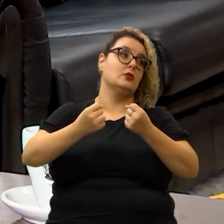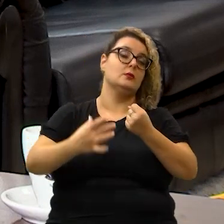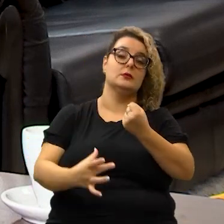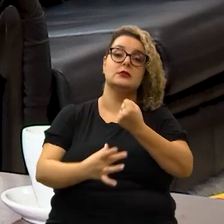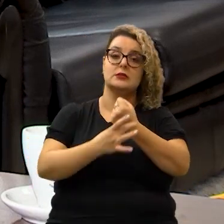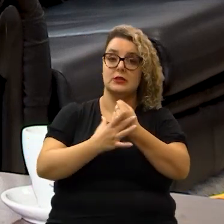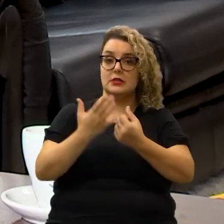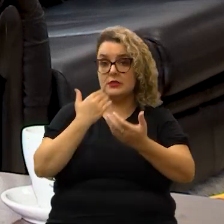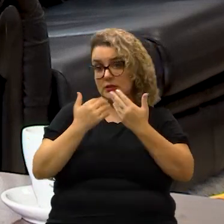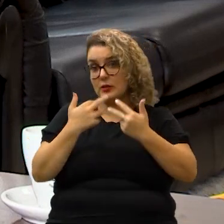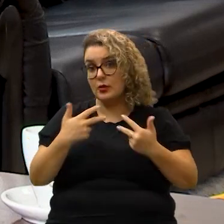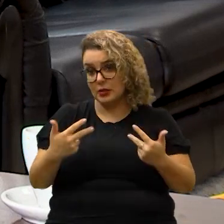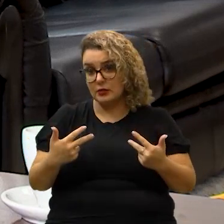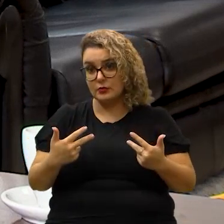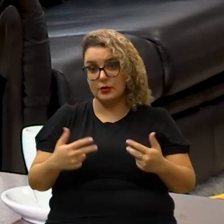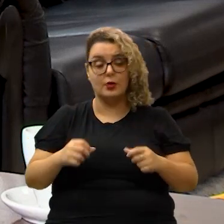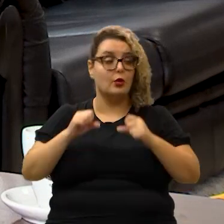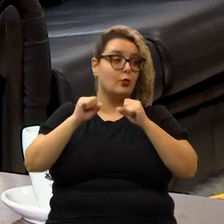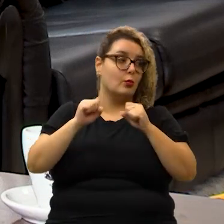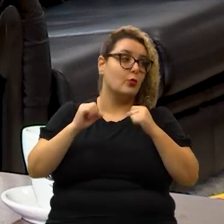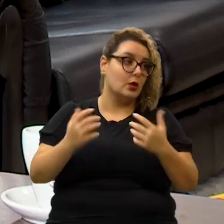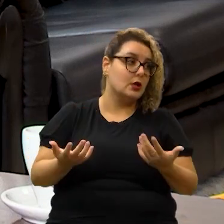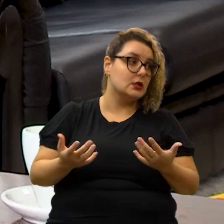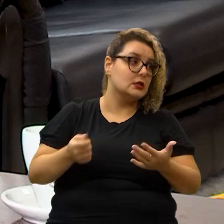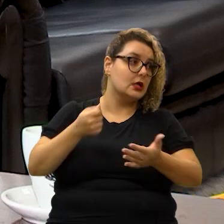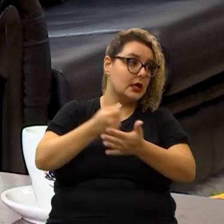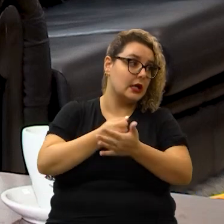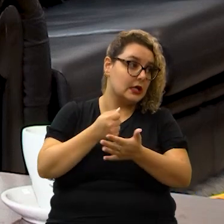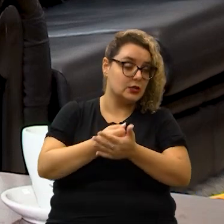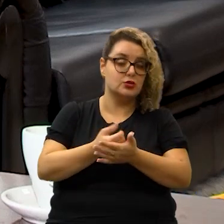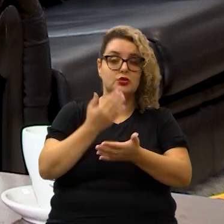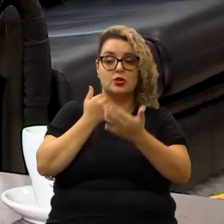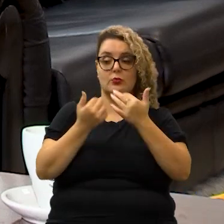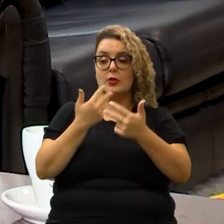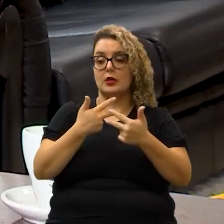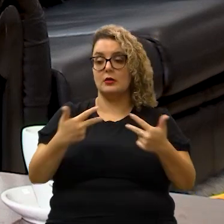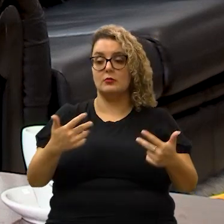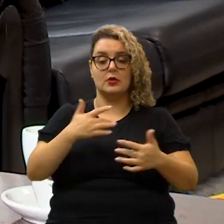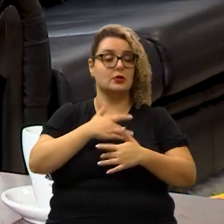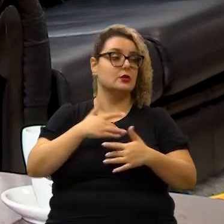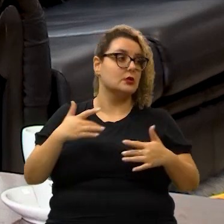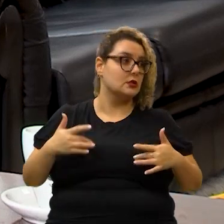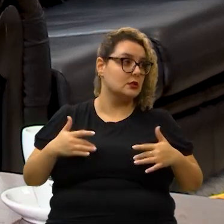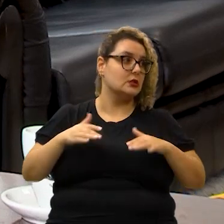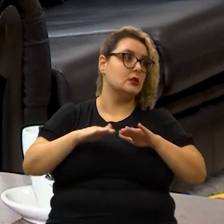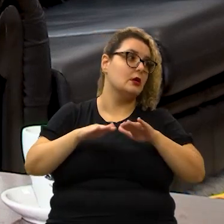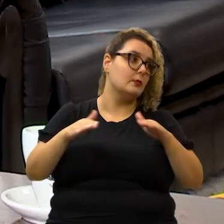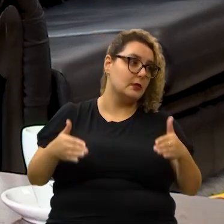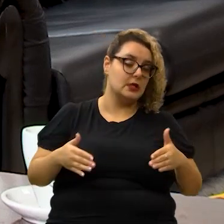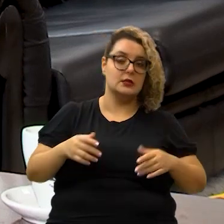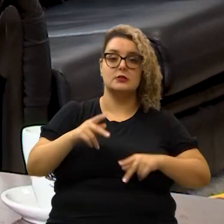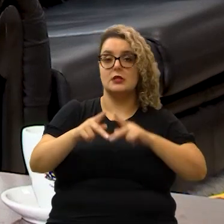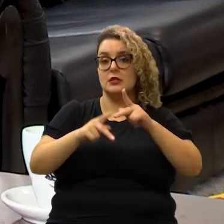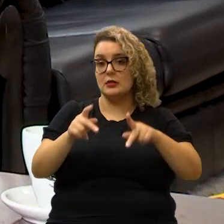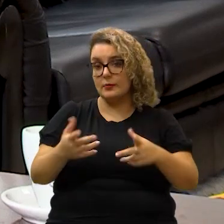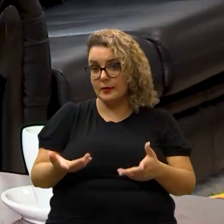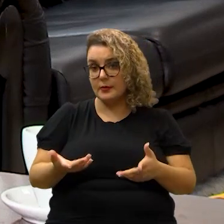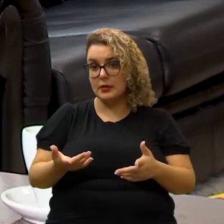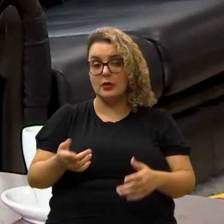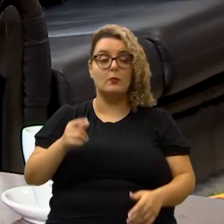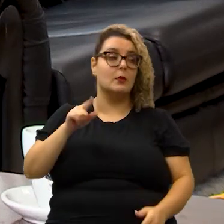alimentar, né? Você poder garantir que chegue alimento saudável na mesa da população é